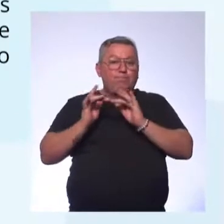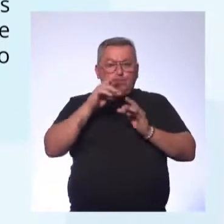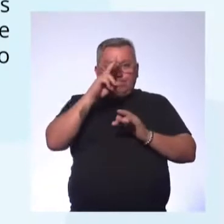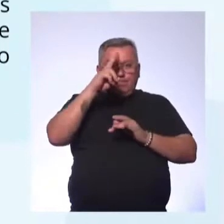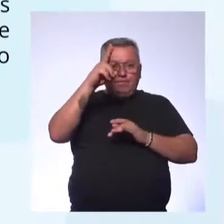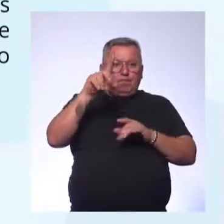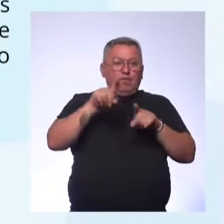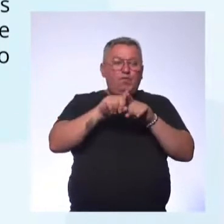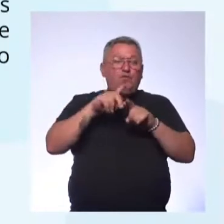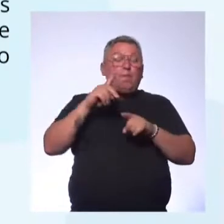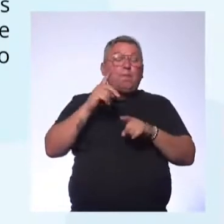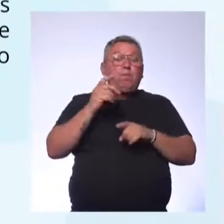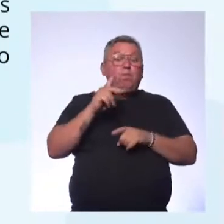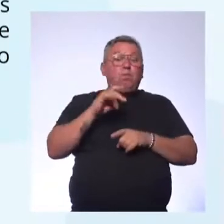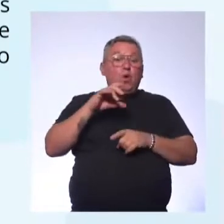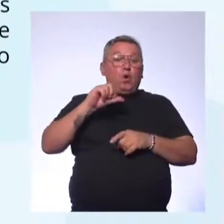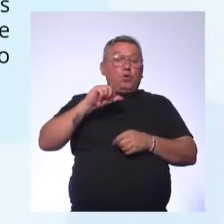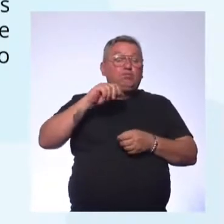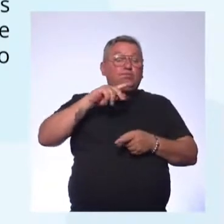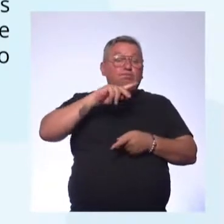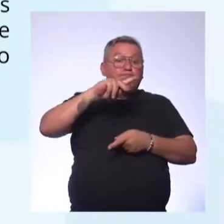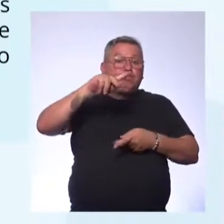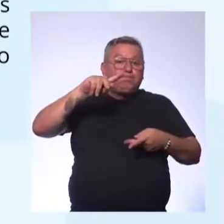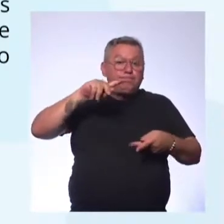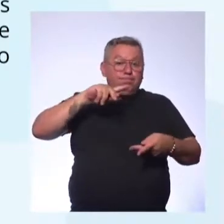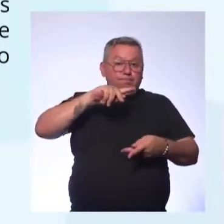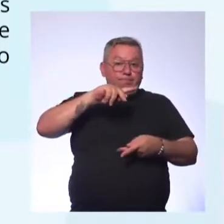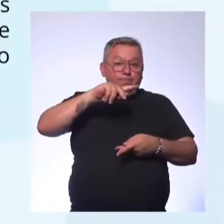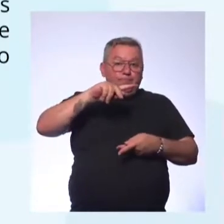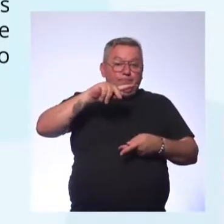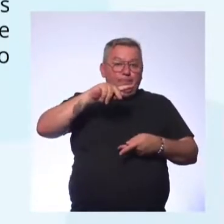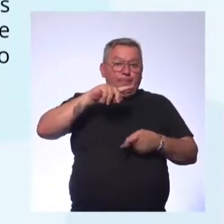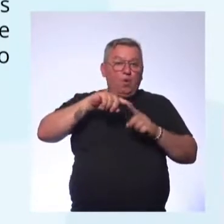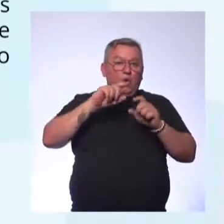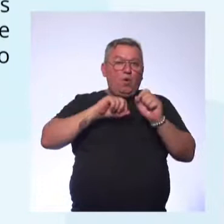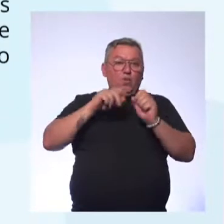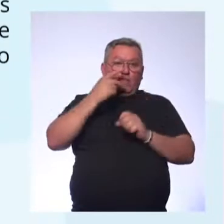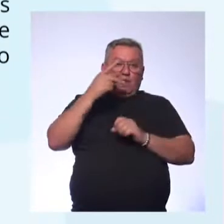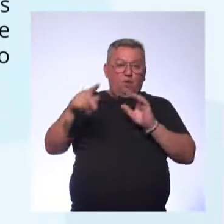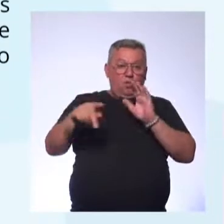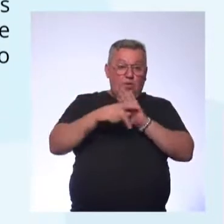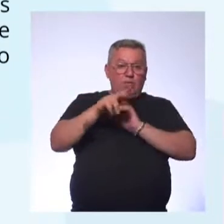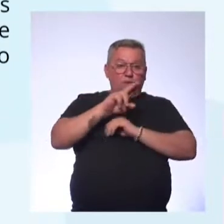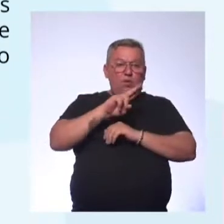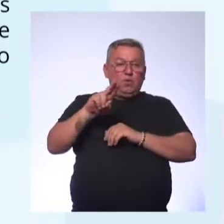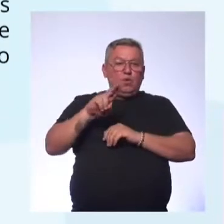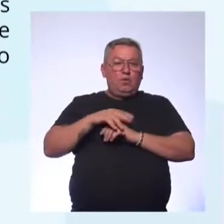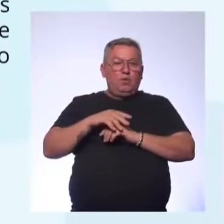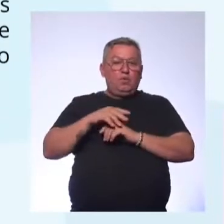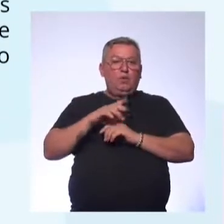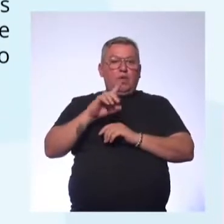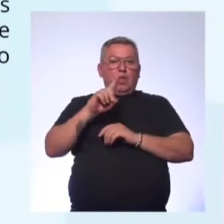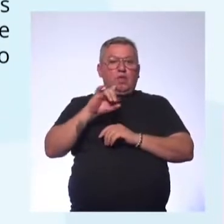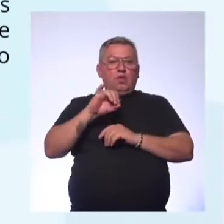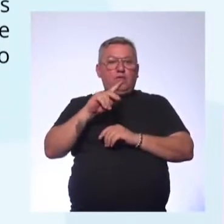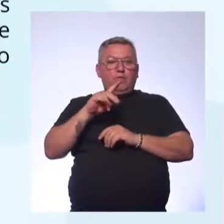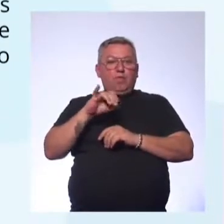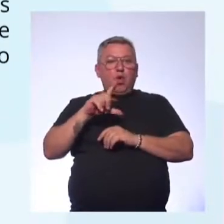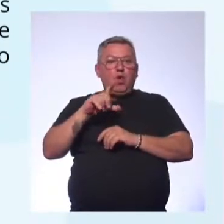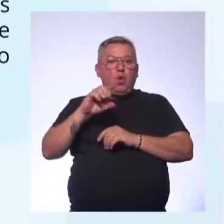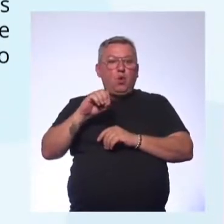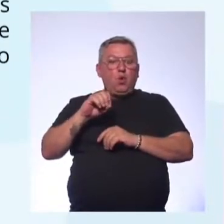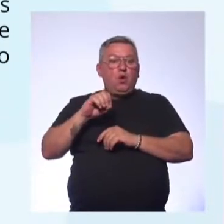polares Ok essas moléculas como diz o próprio nome aqui dipolo-dipolo